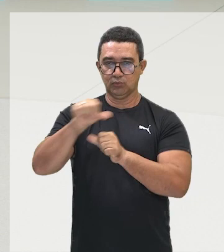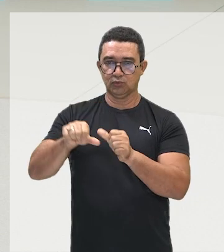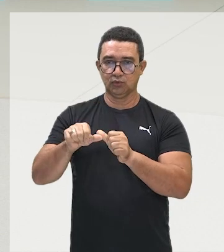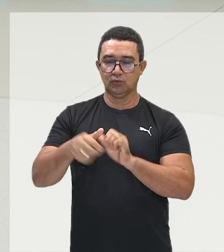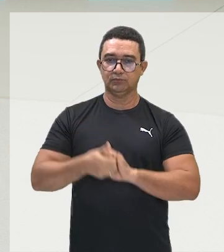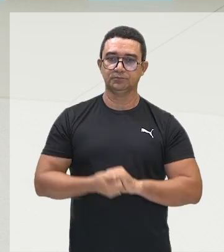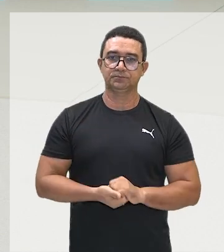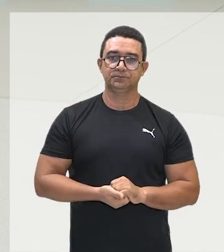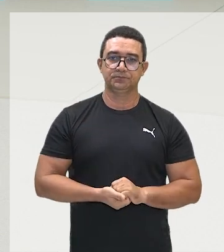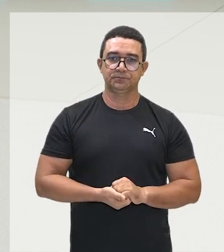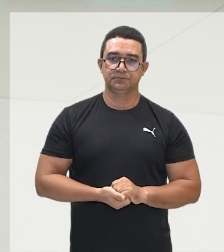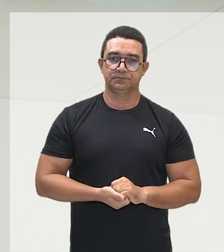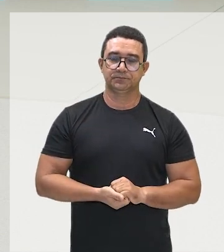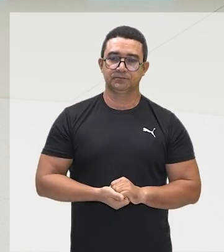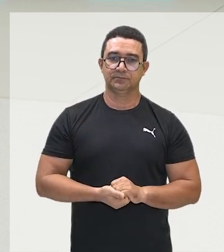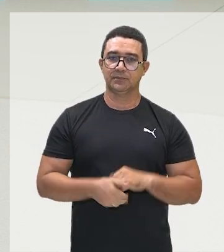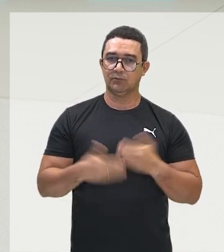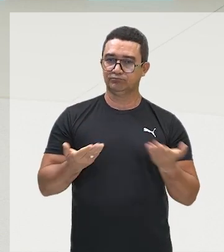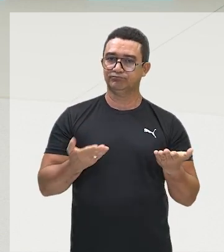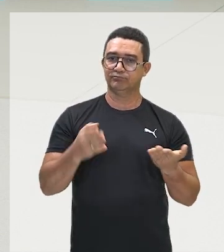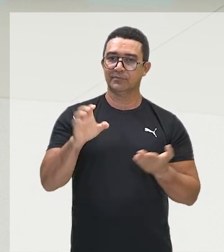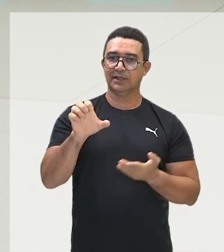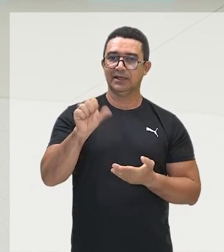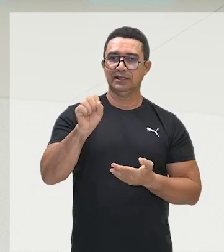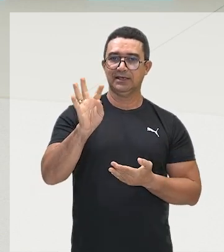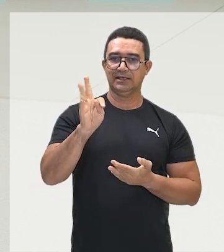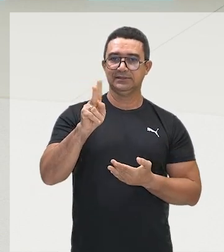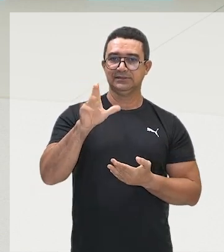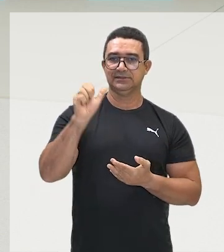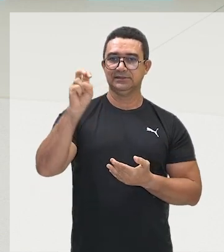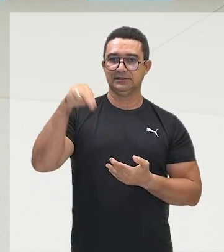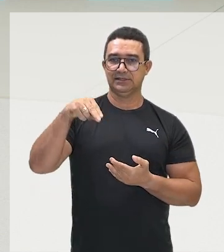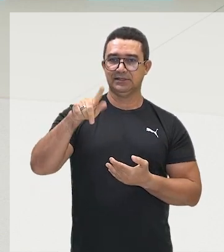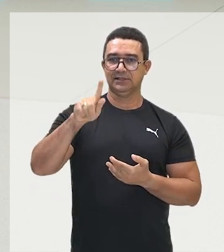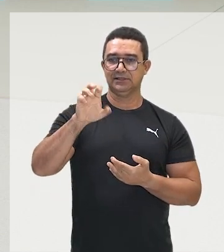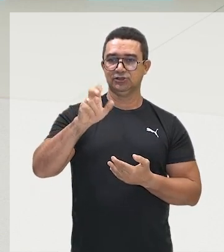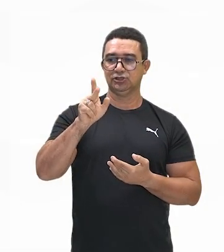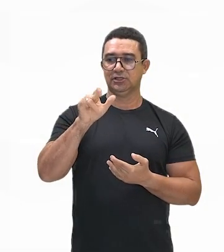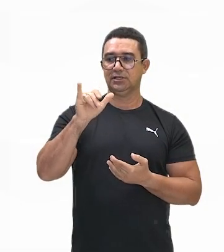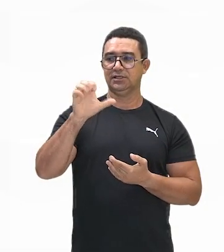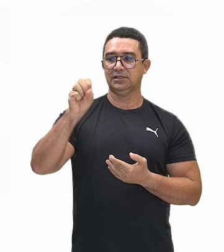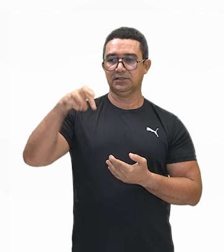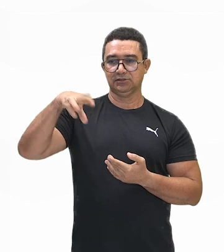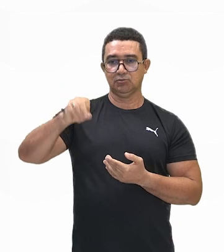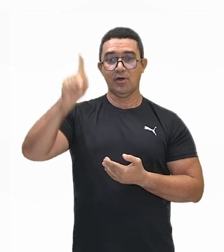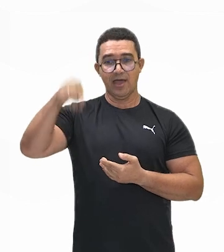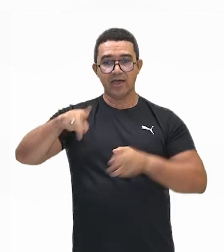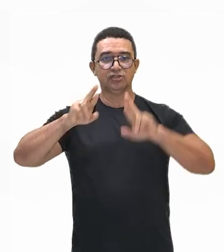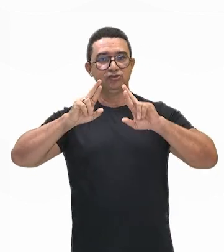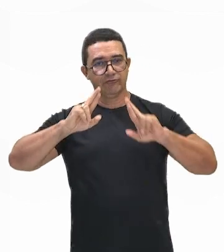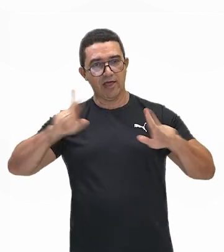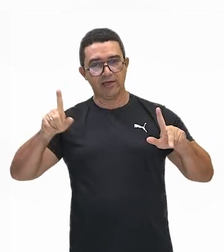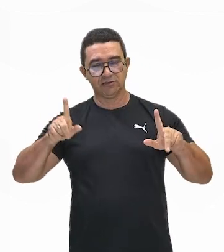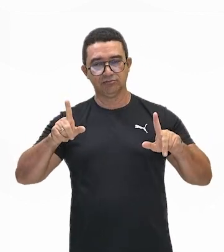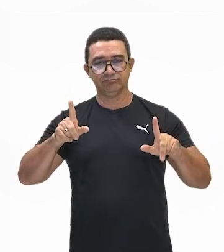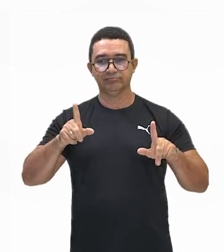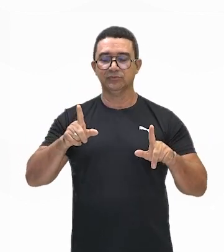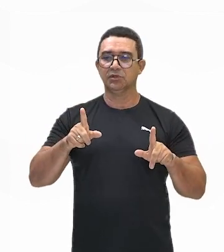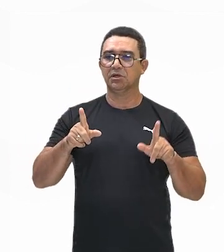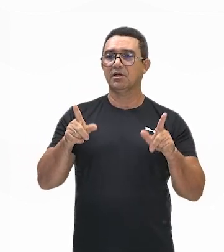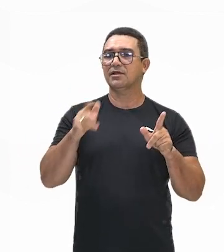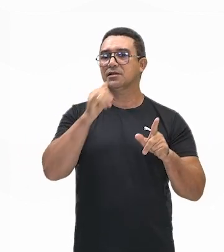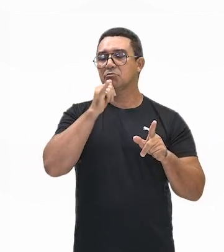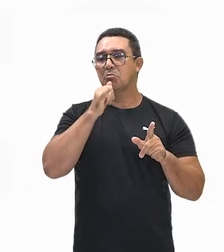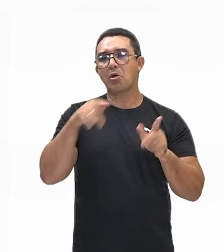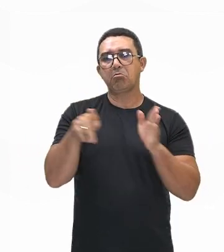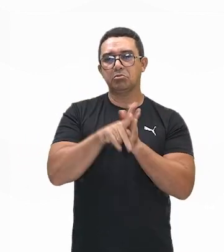de estrangeirismo. Estrangeirismo difere de aportuguesamento. Olha só, o aportuguesamento,